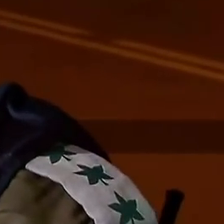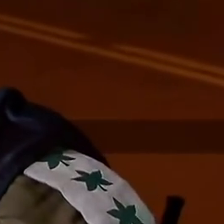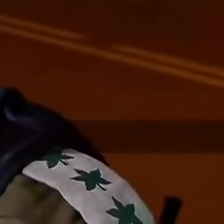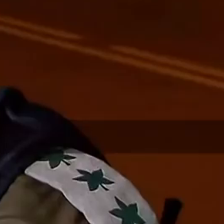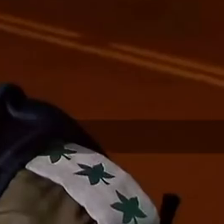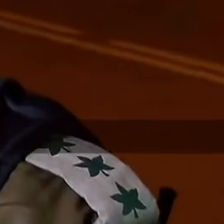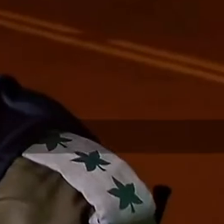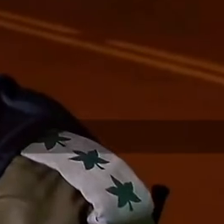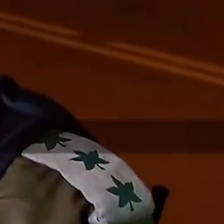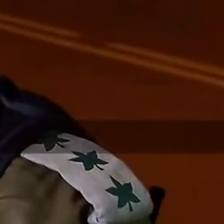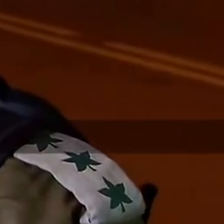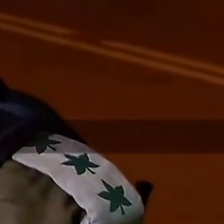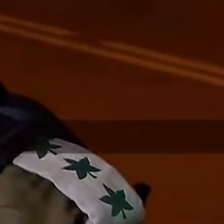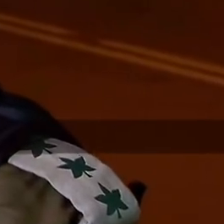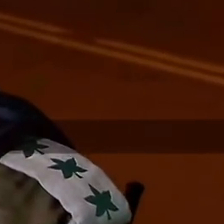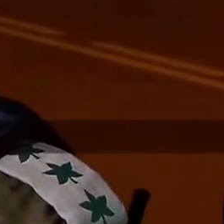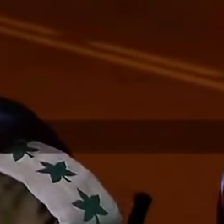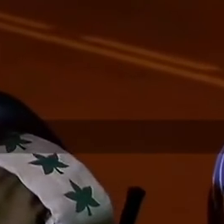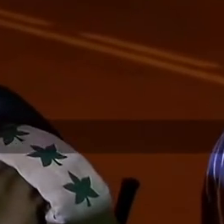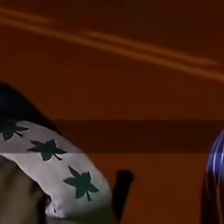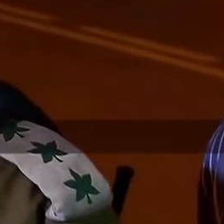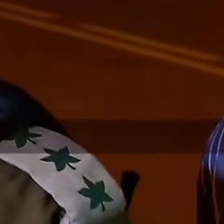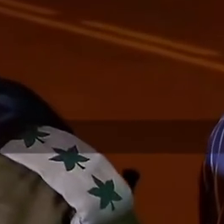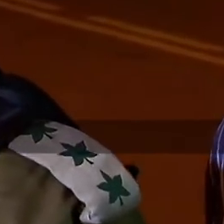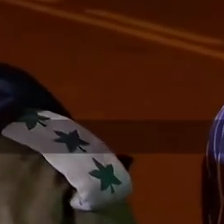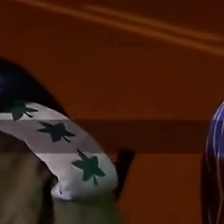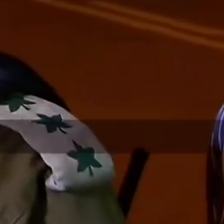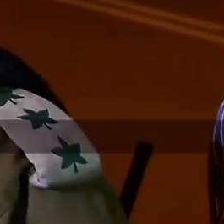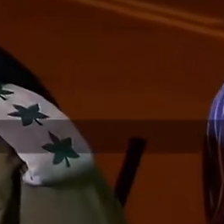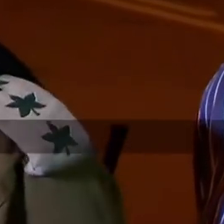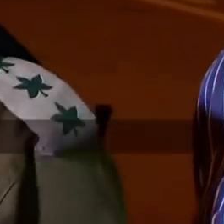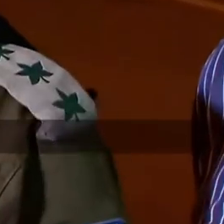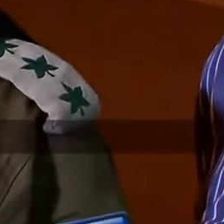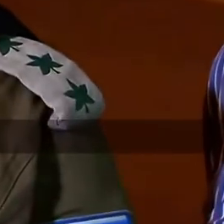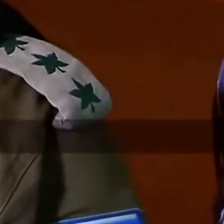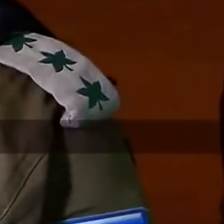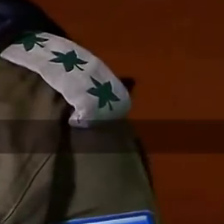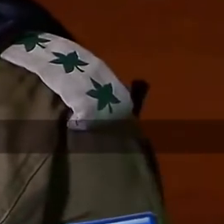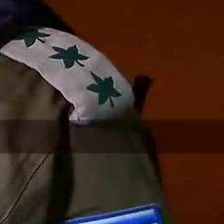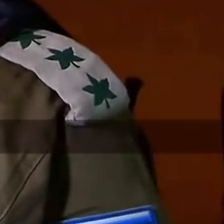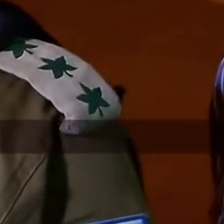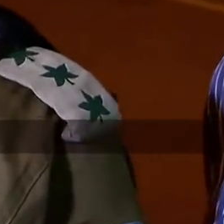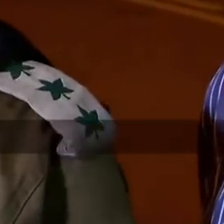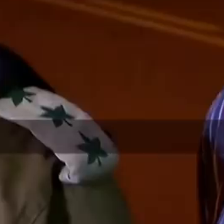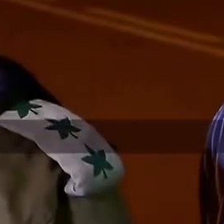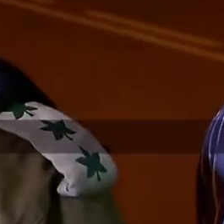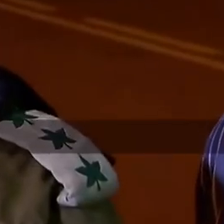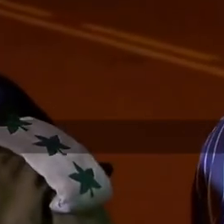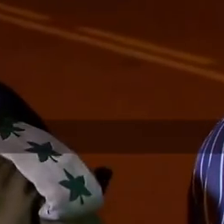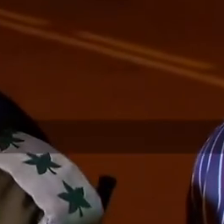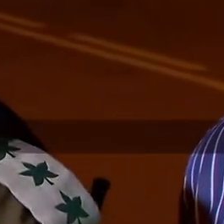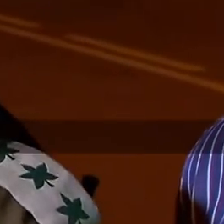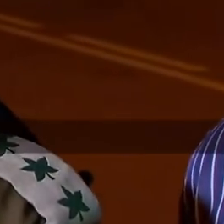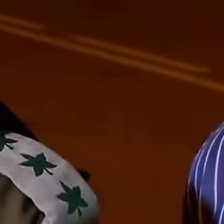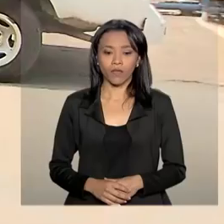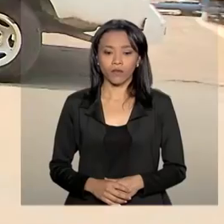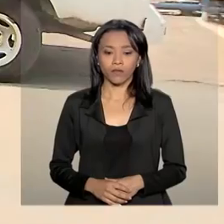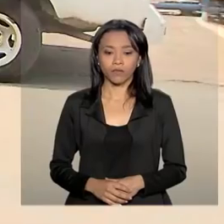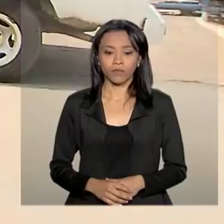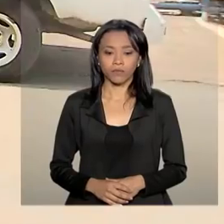you, with the Brazilian people, to find and to rescue as much as people as we